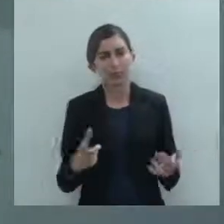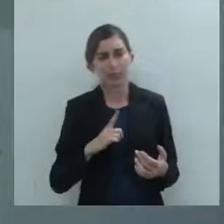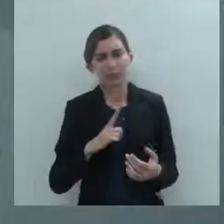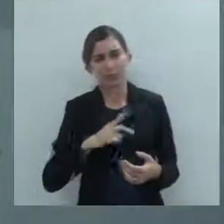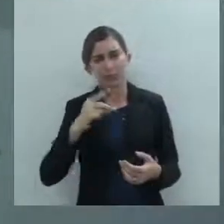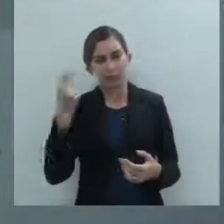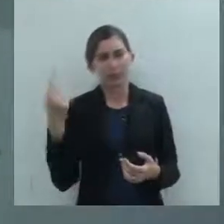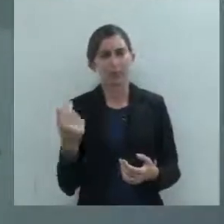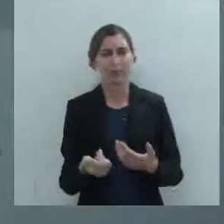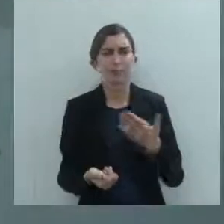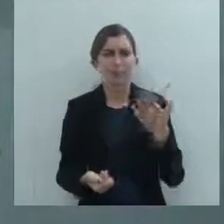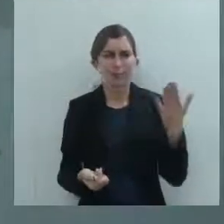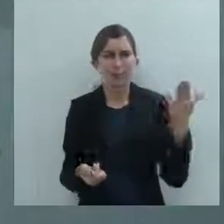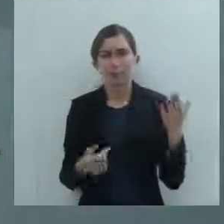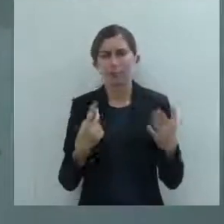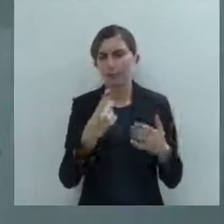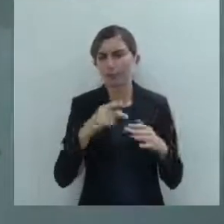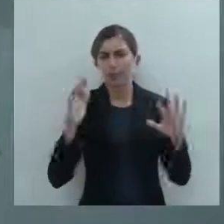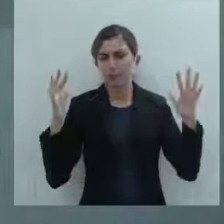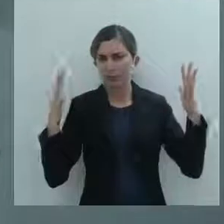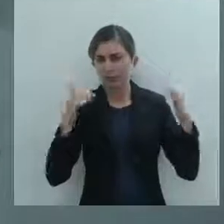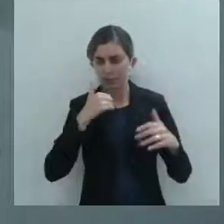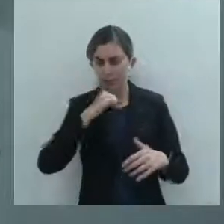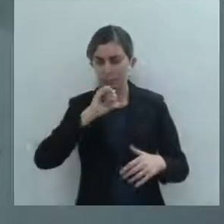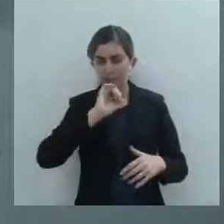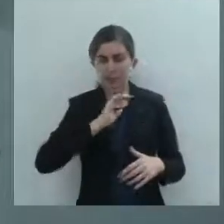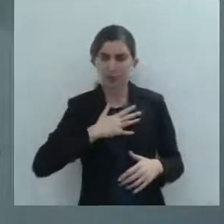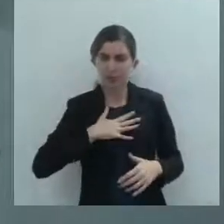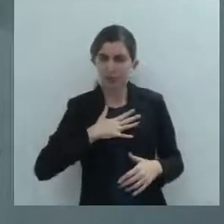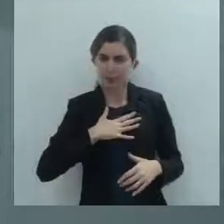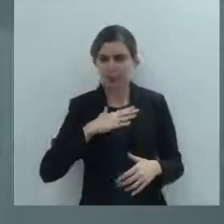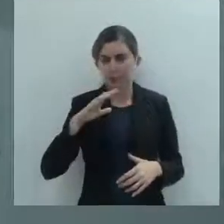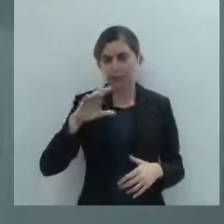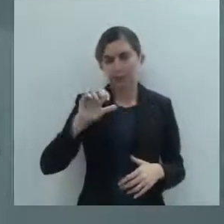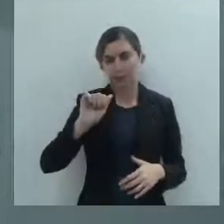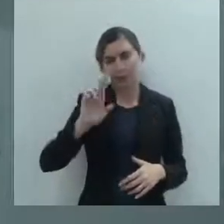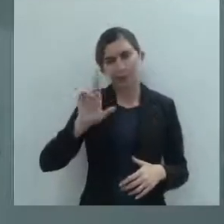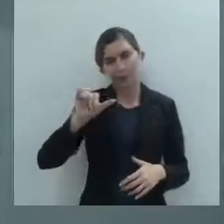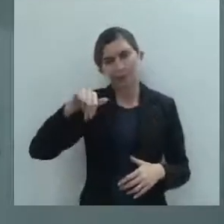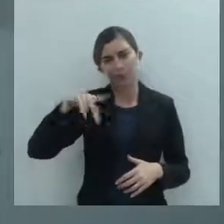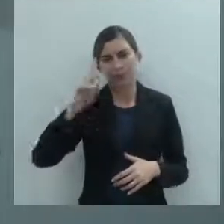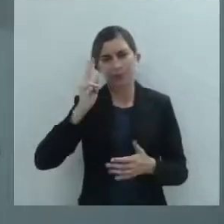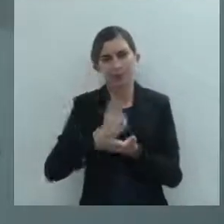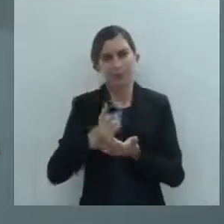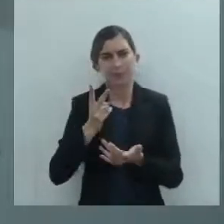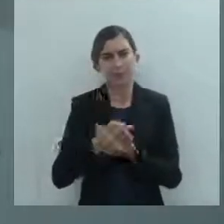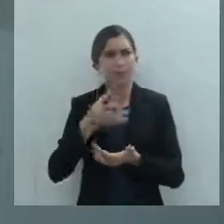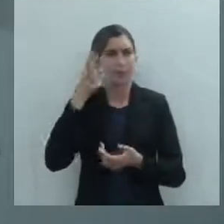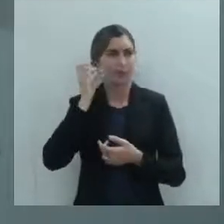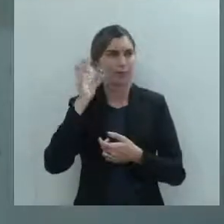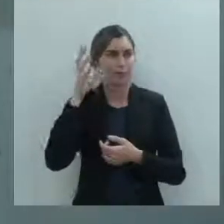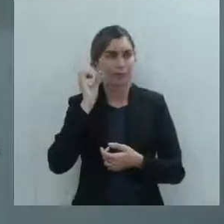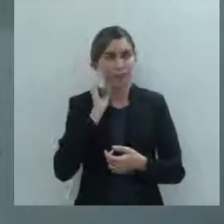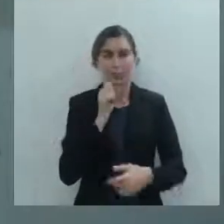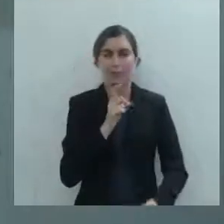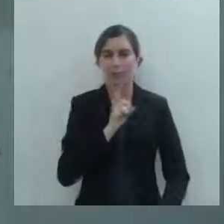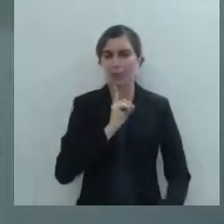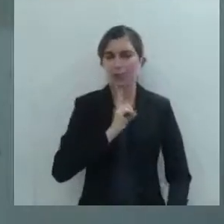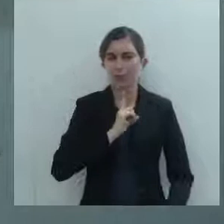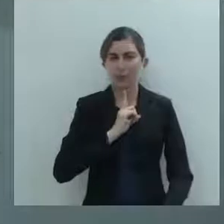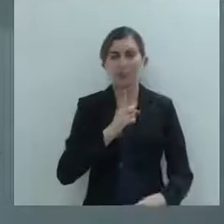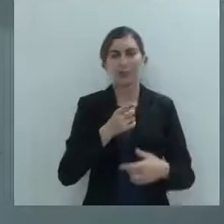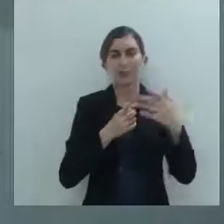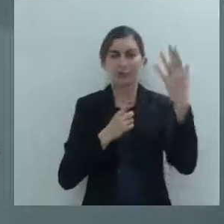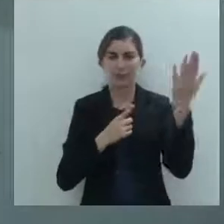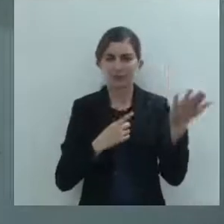para aqueles mais saudosos essa aqui é uma homenagem para minha mãe dona Carlinda que sempre escutou Robertão Carlos aí